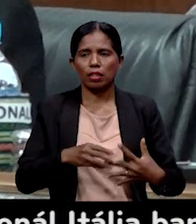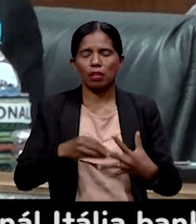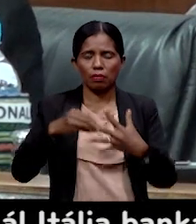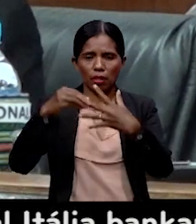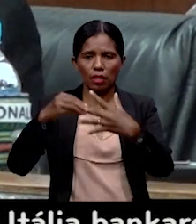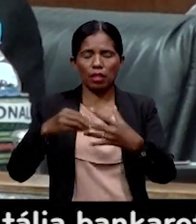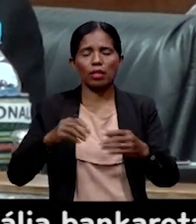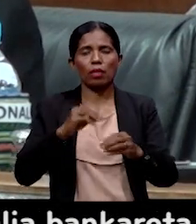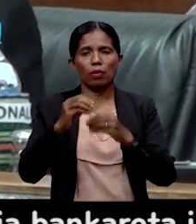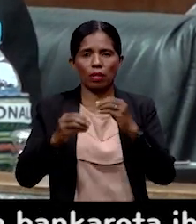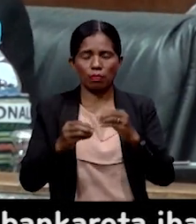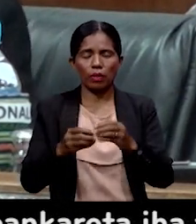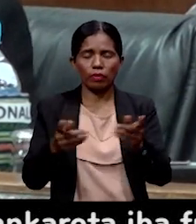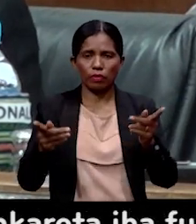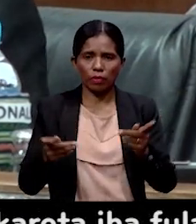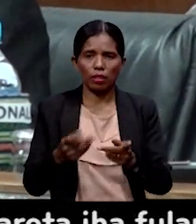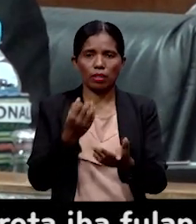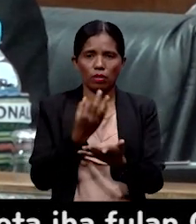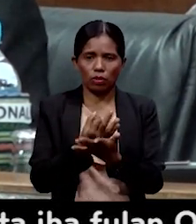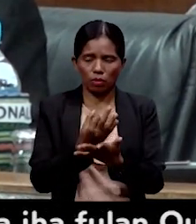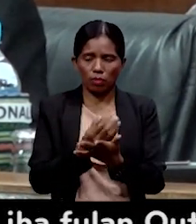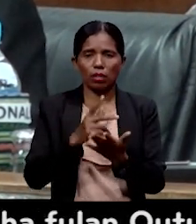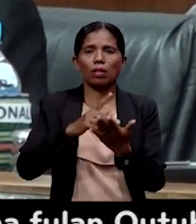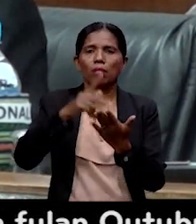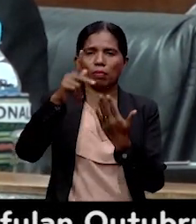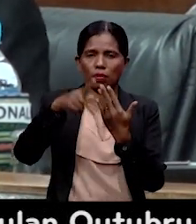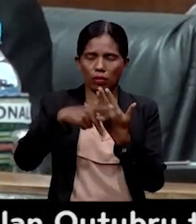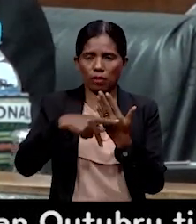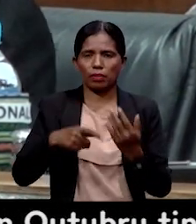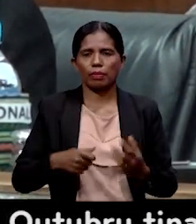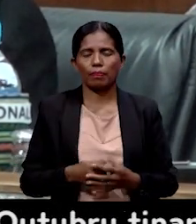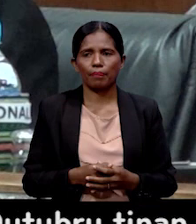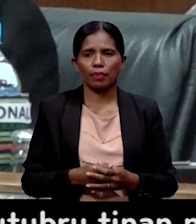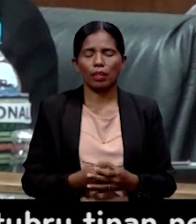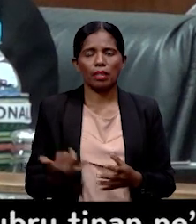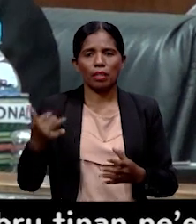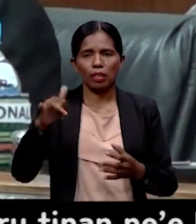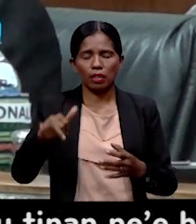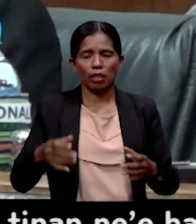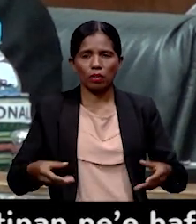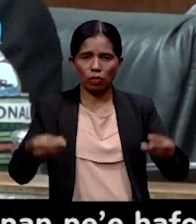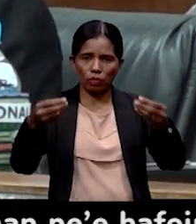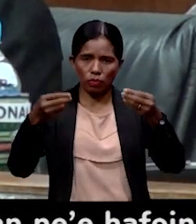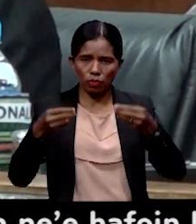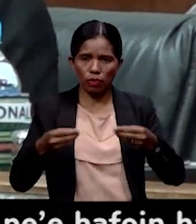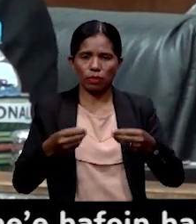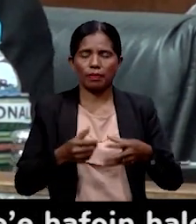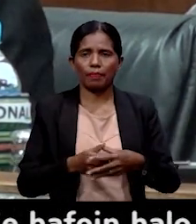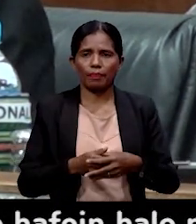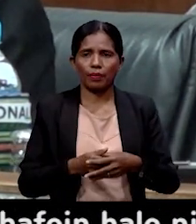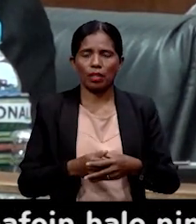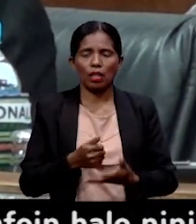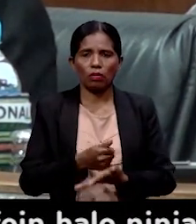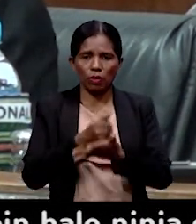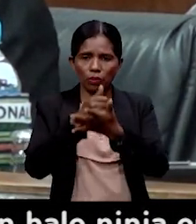área orçamento na base de programas. Para Cira quando for assessoria ba